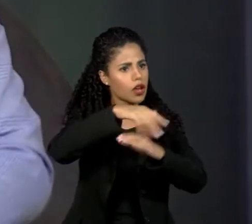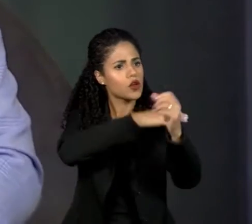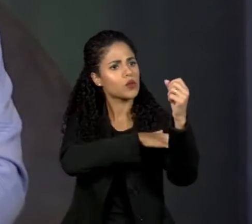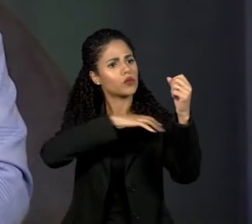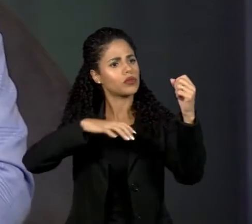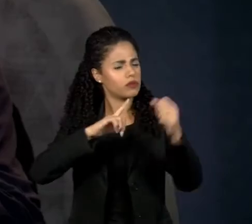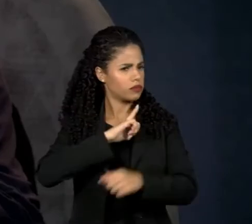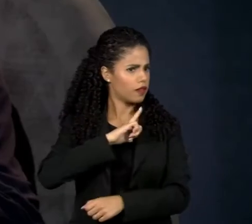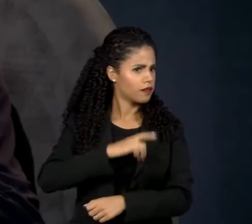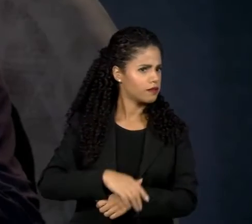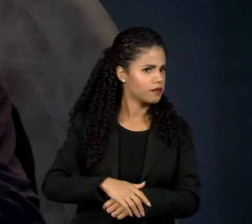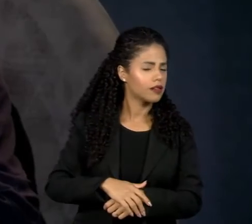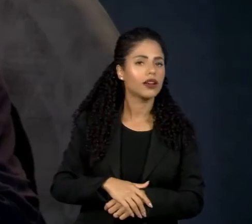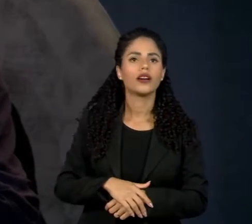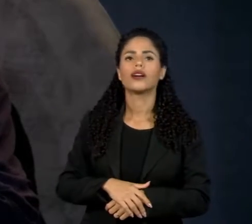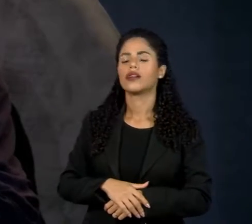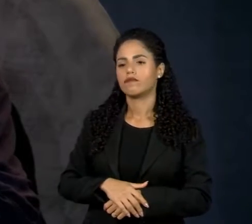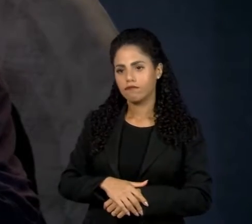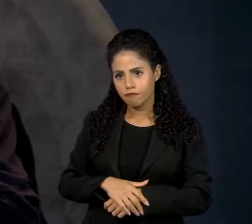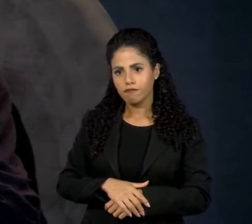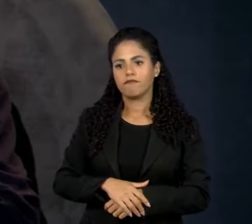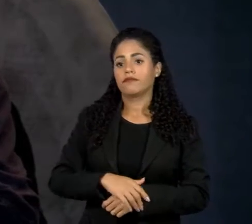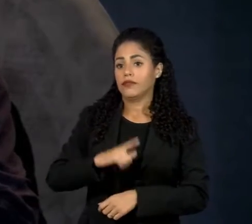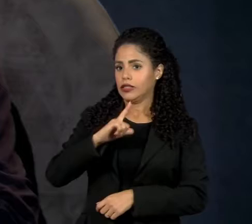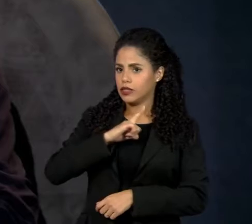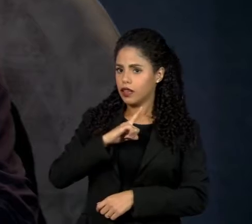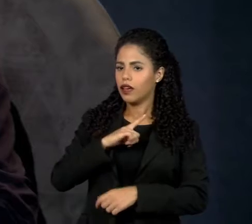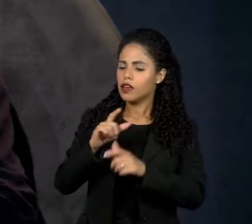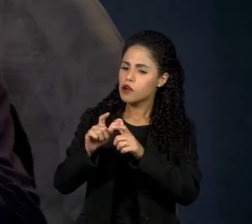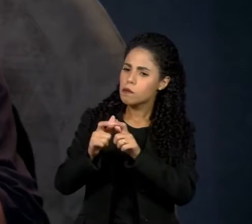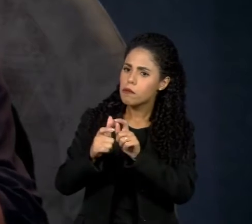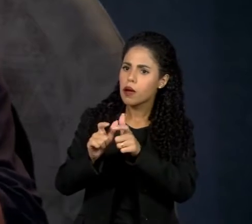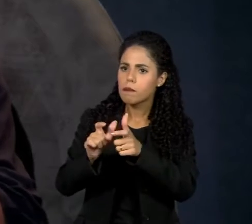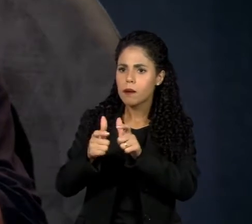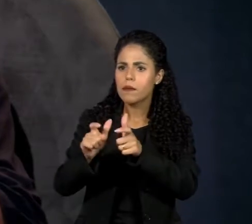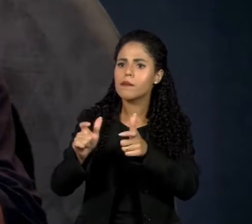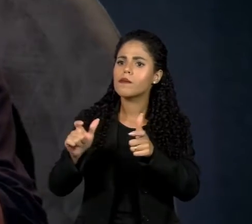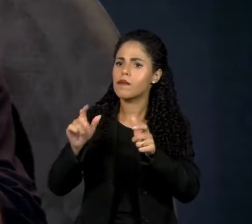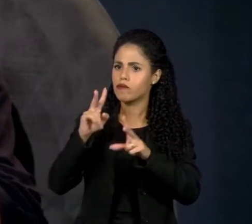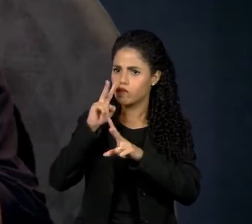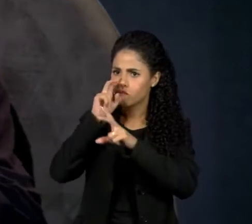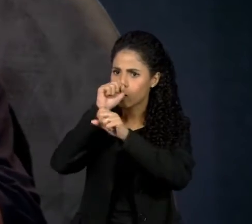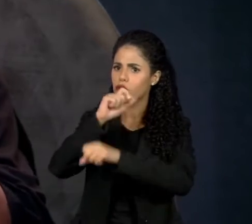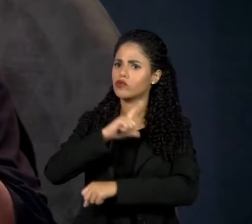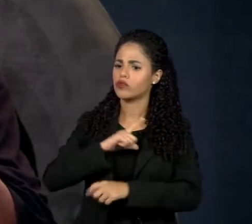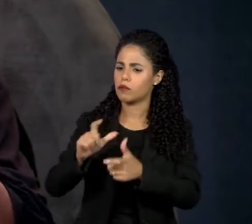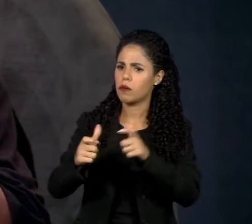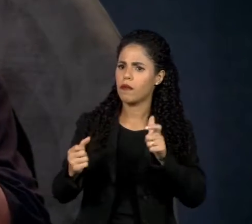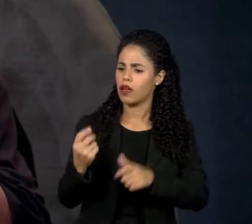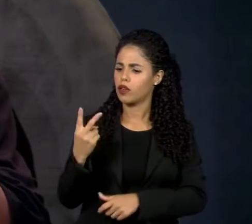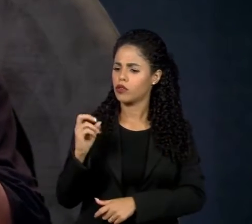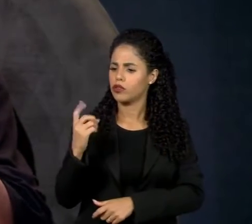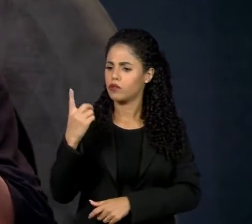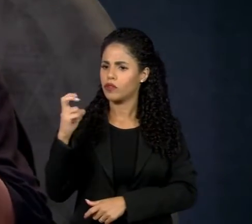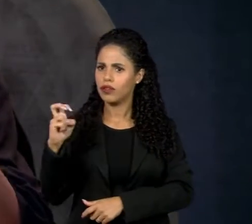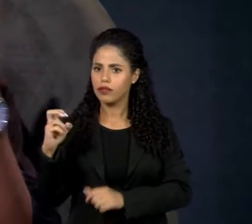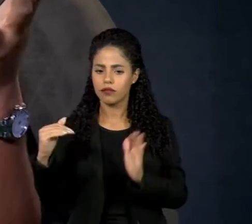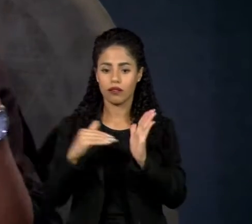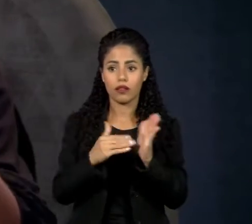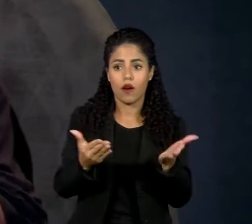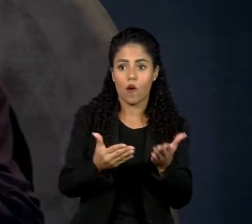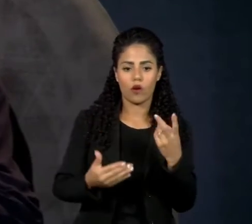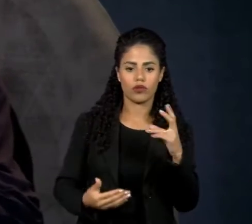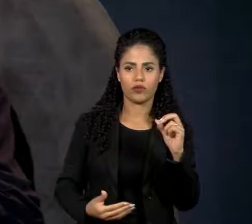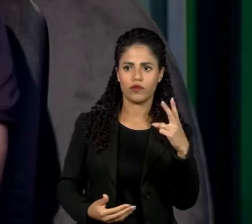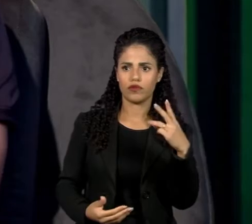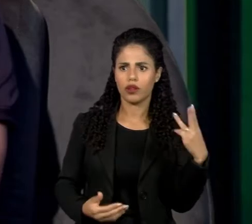seus produtos? A gente acredita que tem uma crescente muito forte de 2015 para cá. A gente sente, né, que